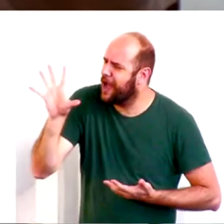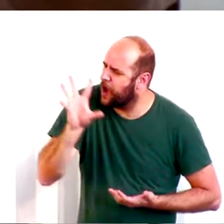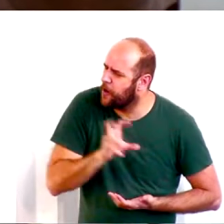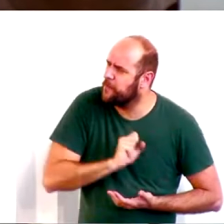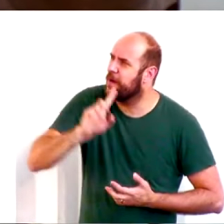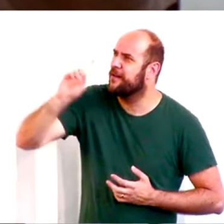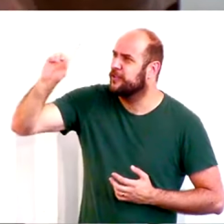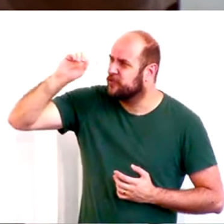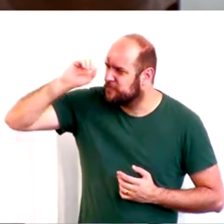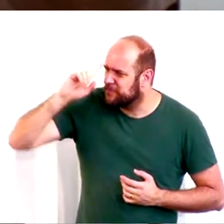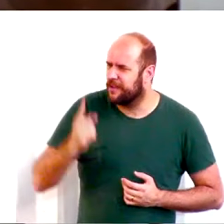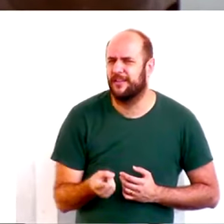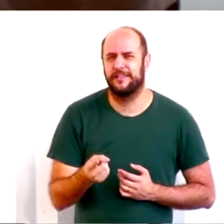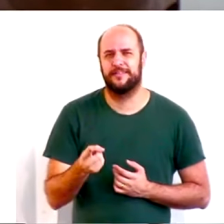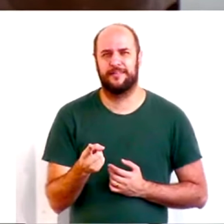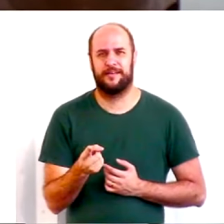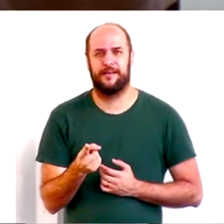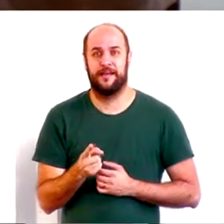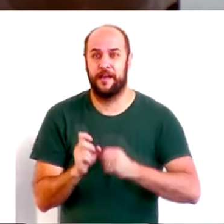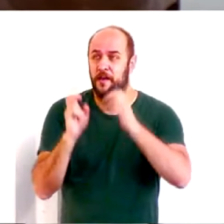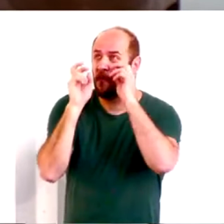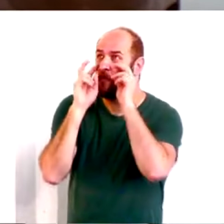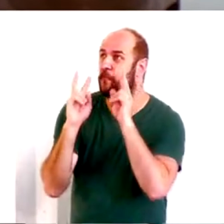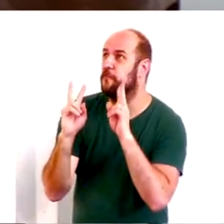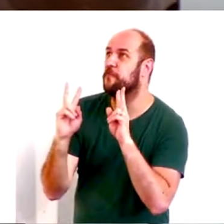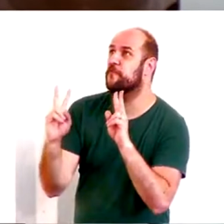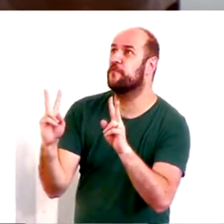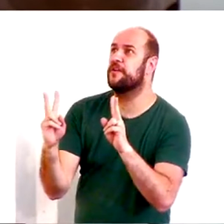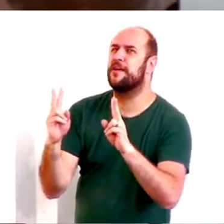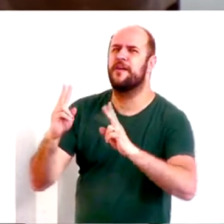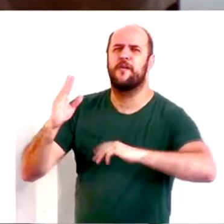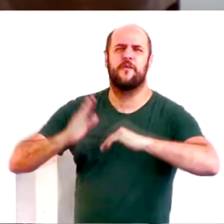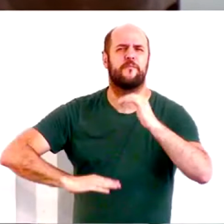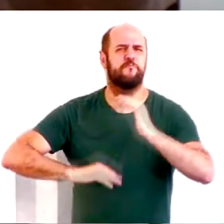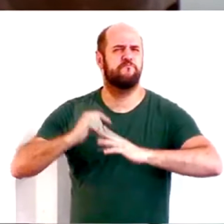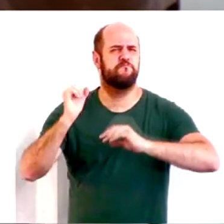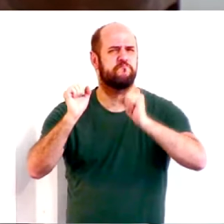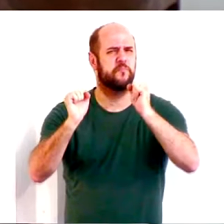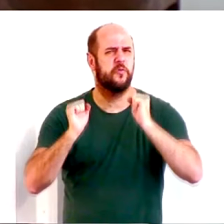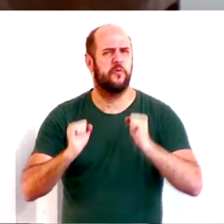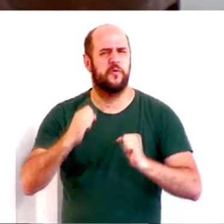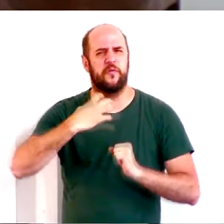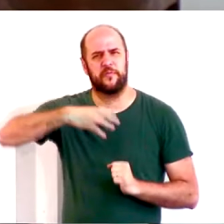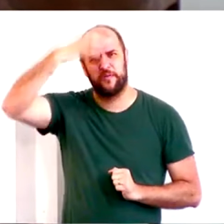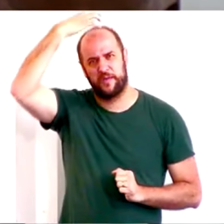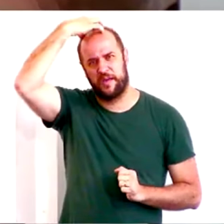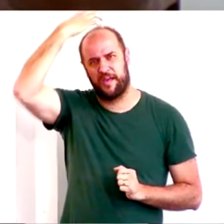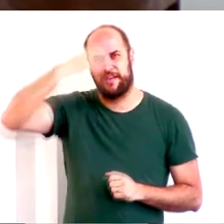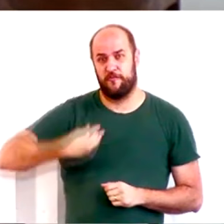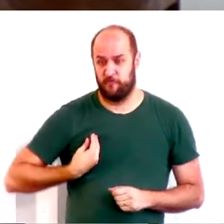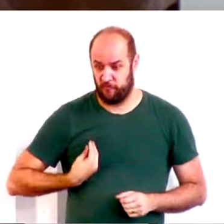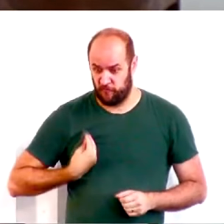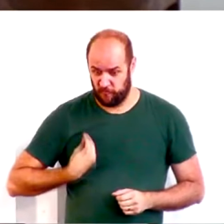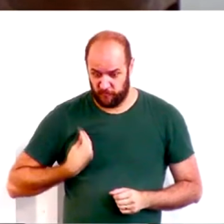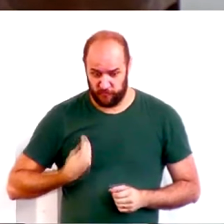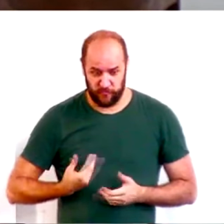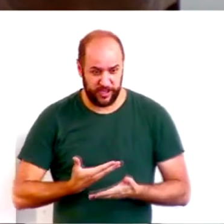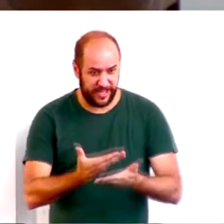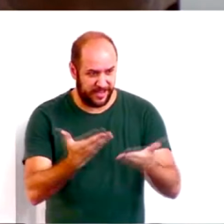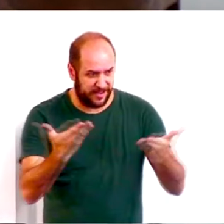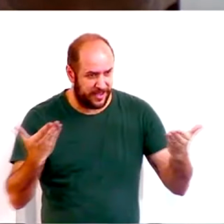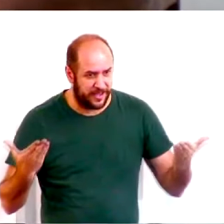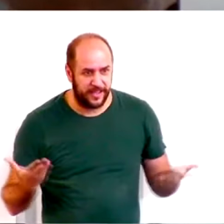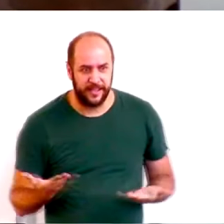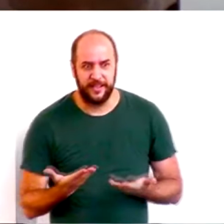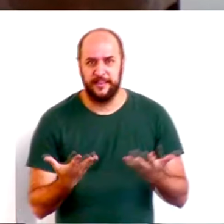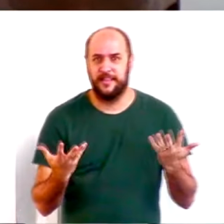do Rei contemplarão os os atos poderosos do rei viverão em meio a